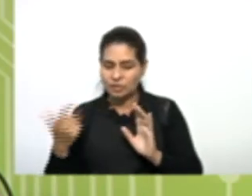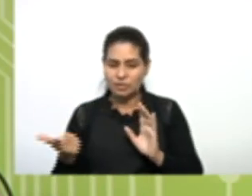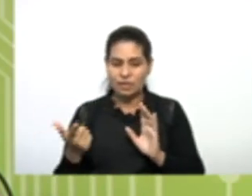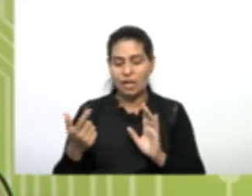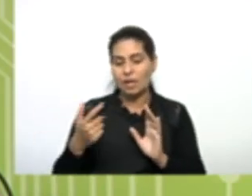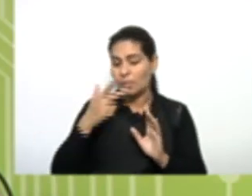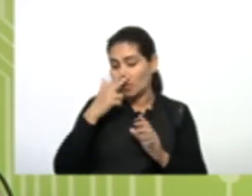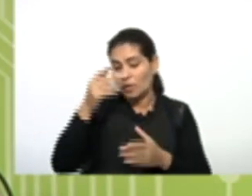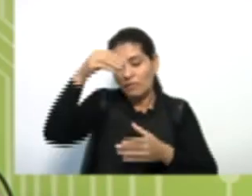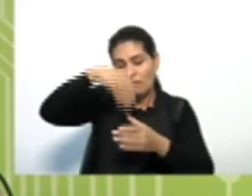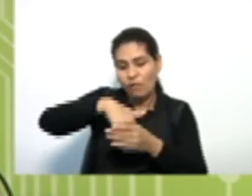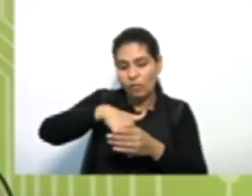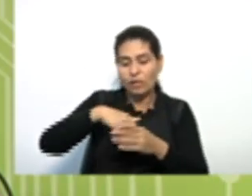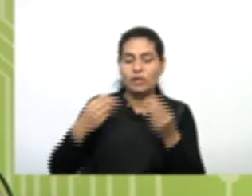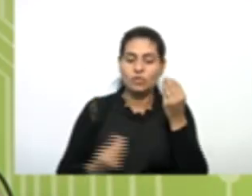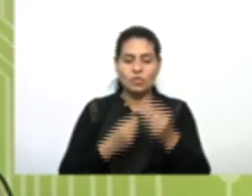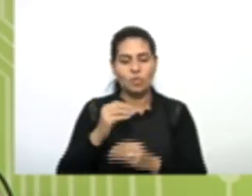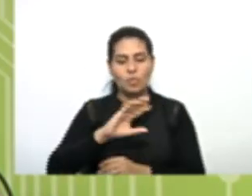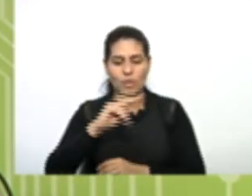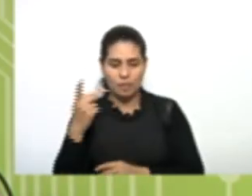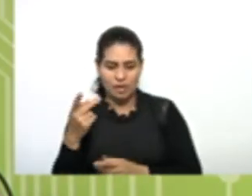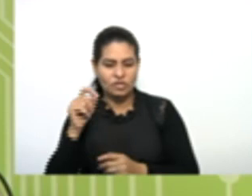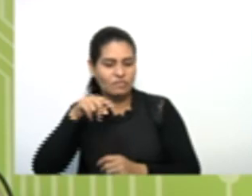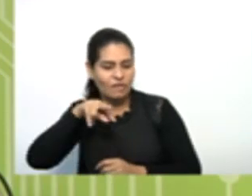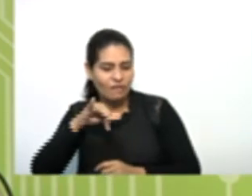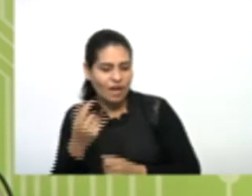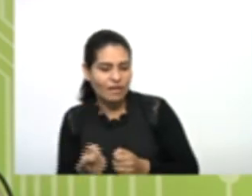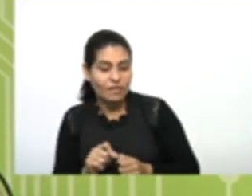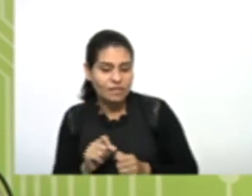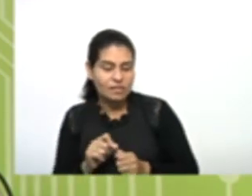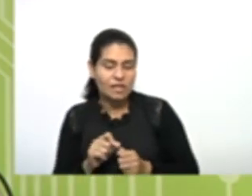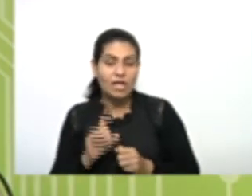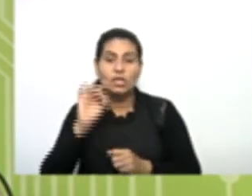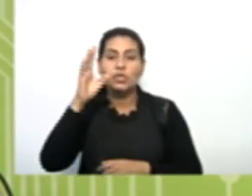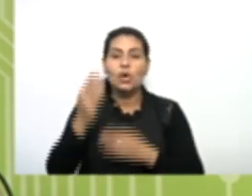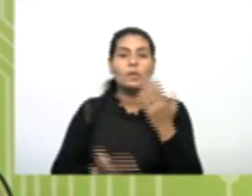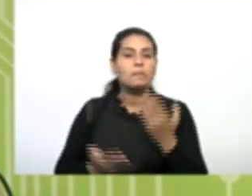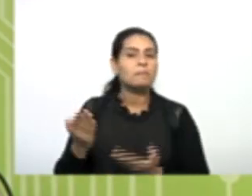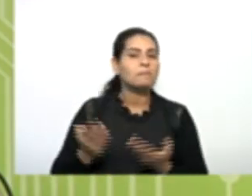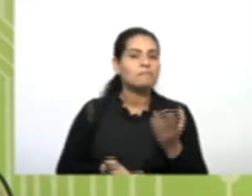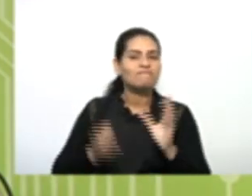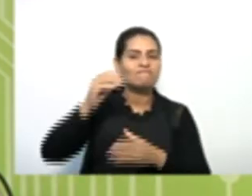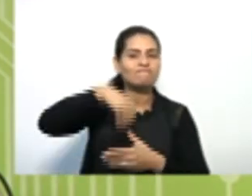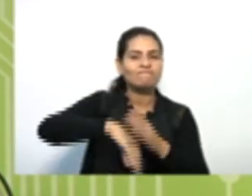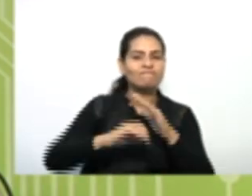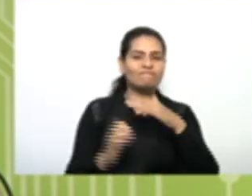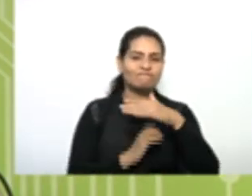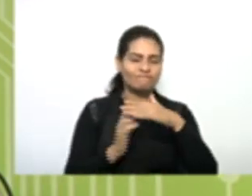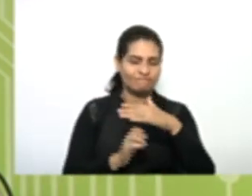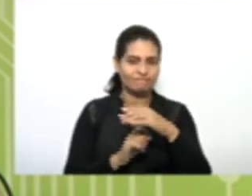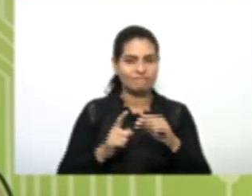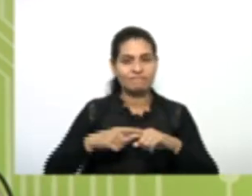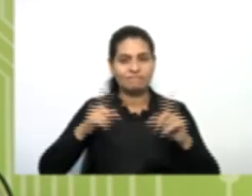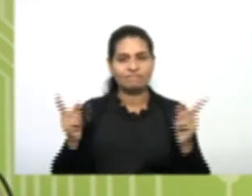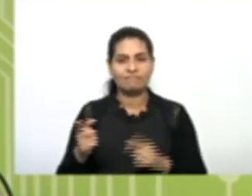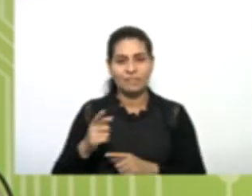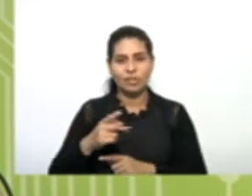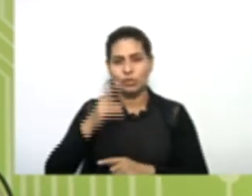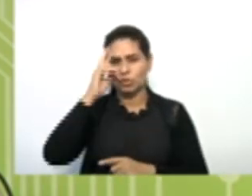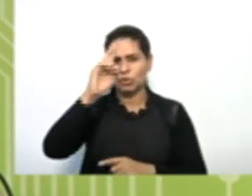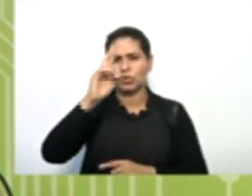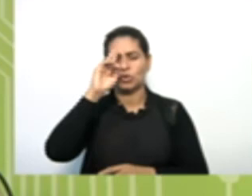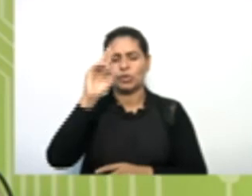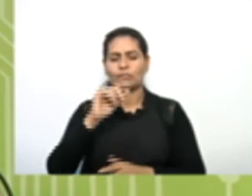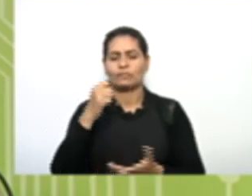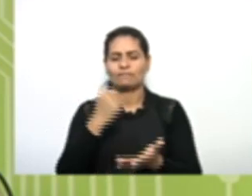poder votar os rumos da empresa, não é isso. Ele está sendo só um empregado da empresa, mas como seu patrão não quer assinar